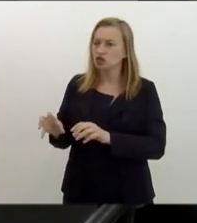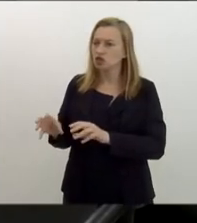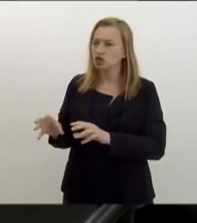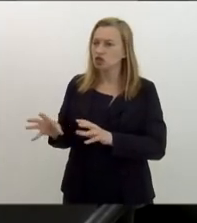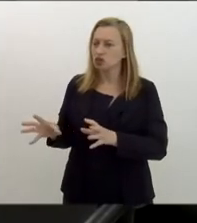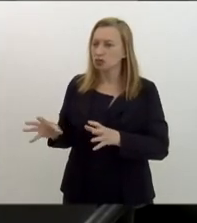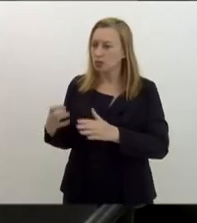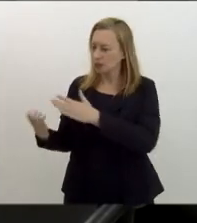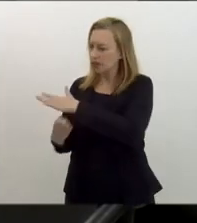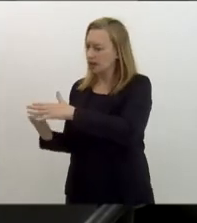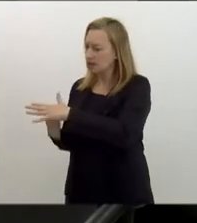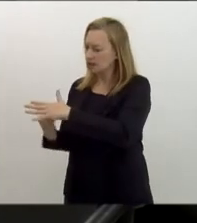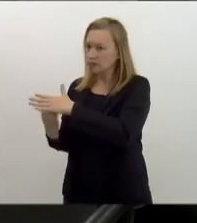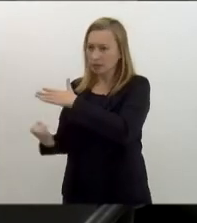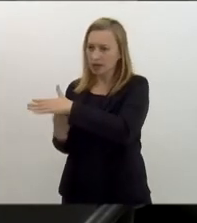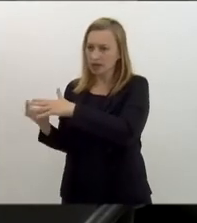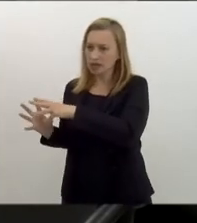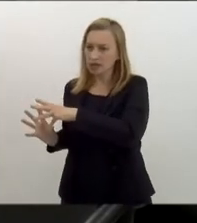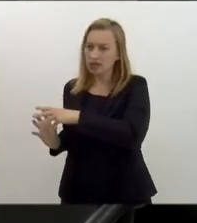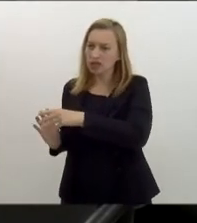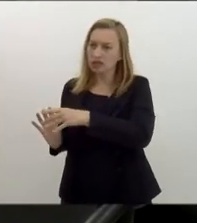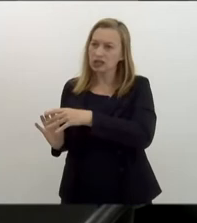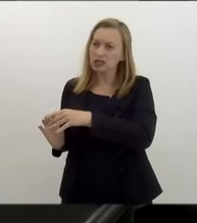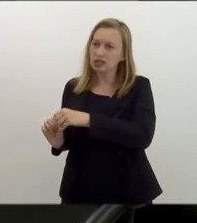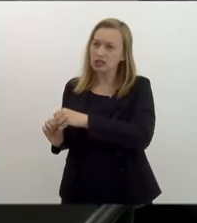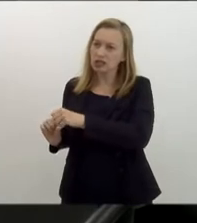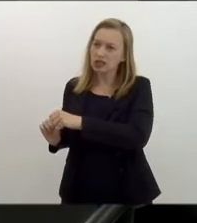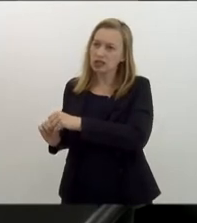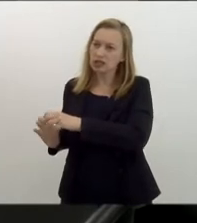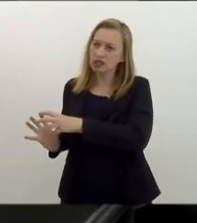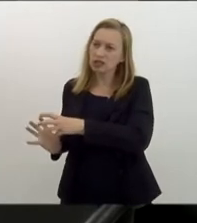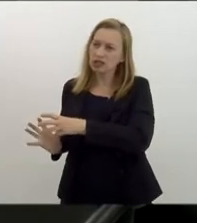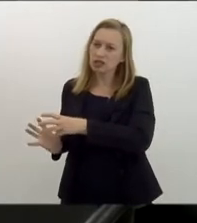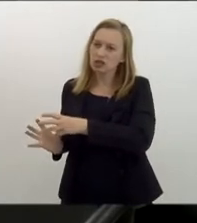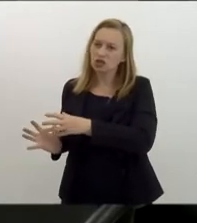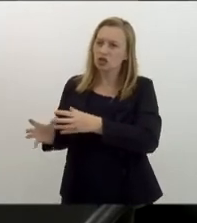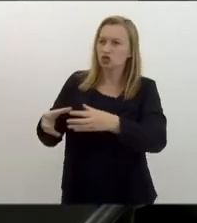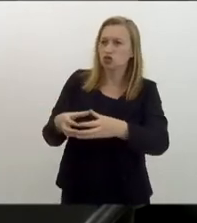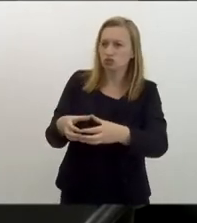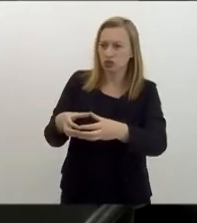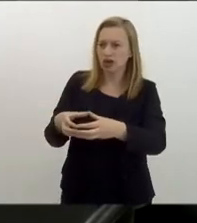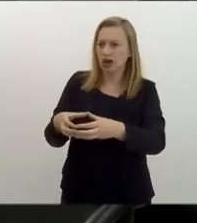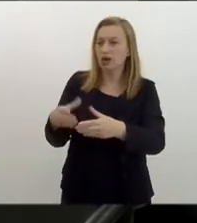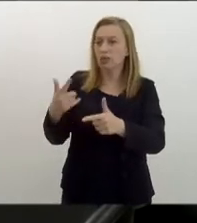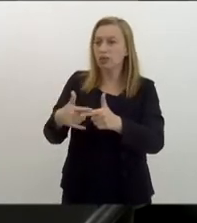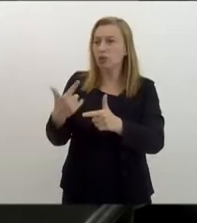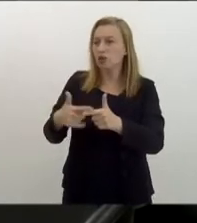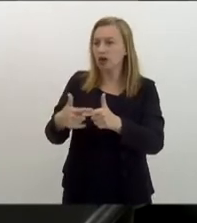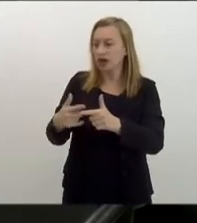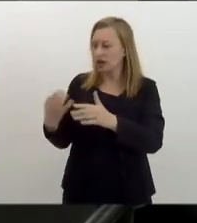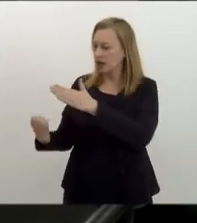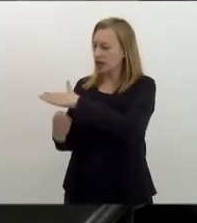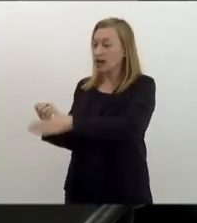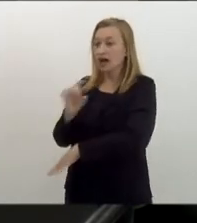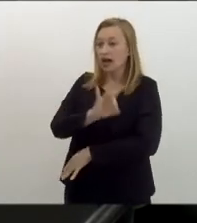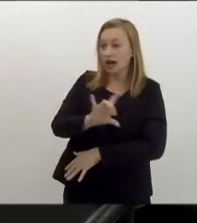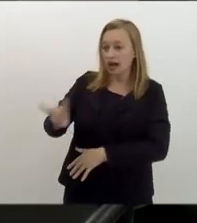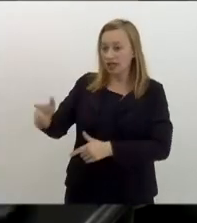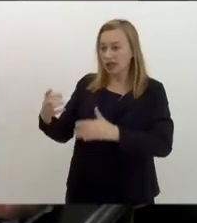pelo simples fato de que elas são tão diferentes os promoção tão diferenciados